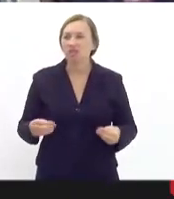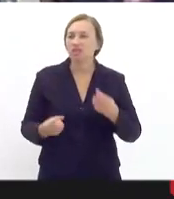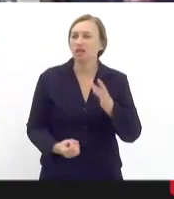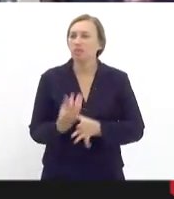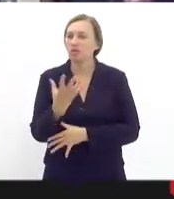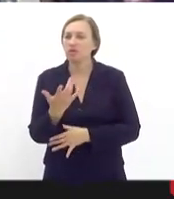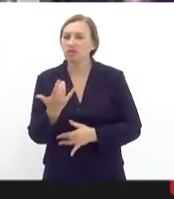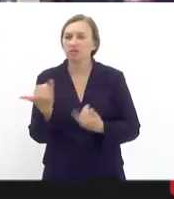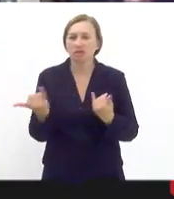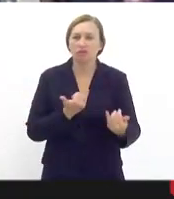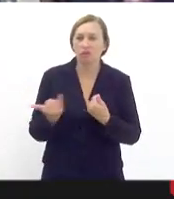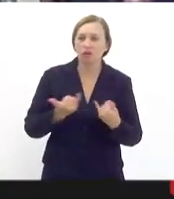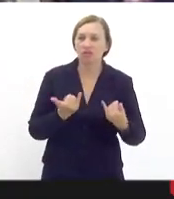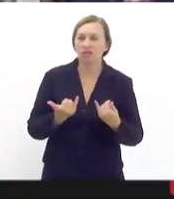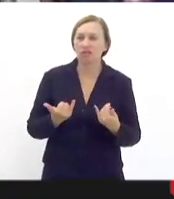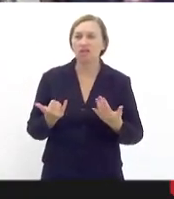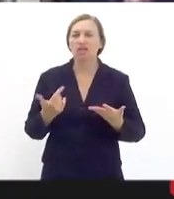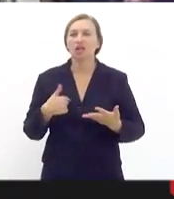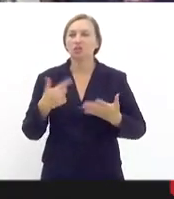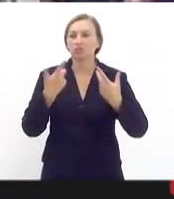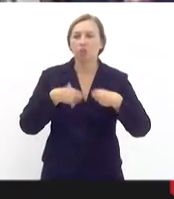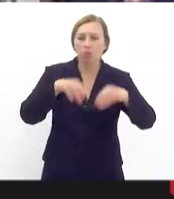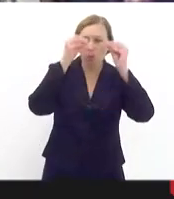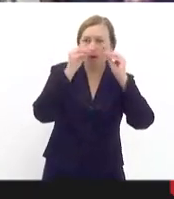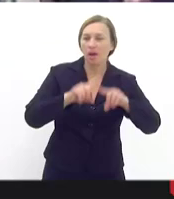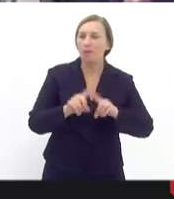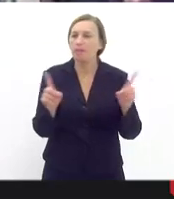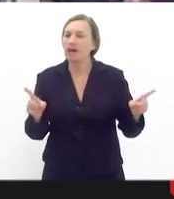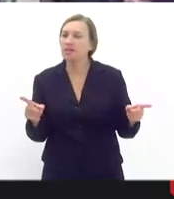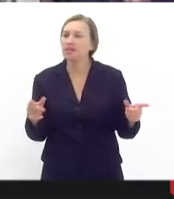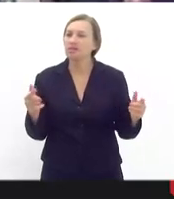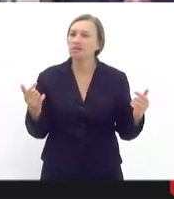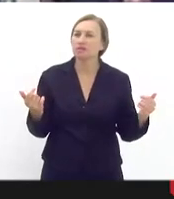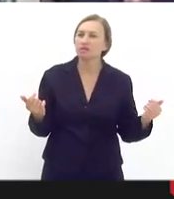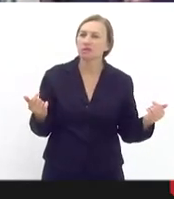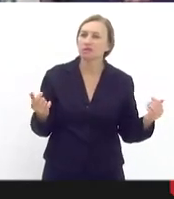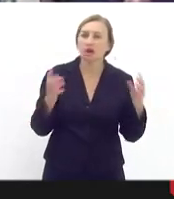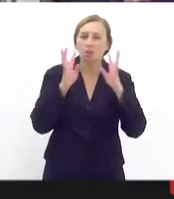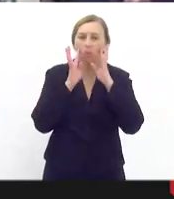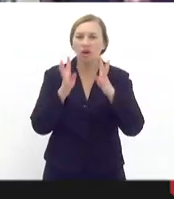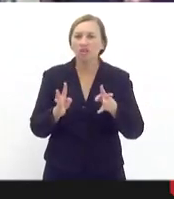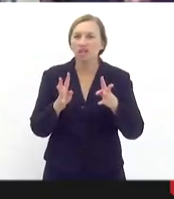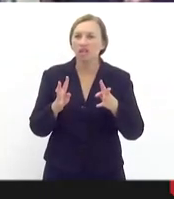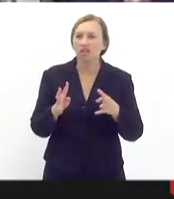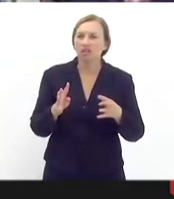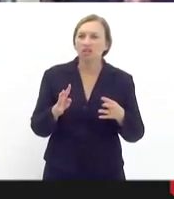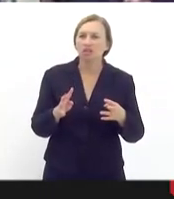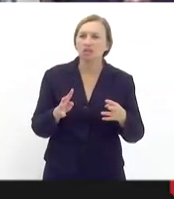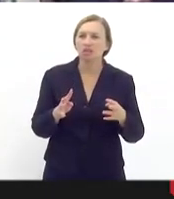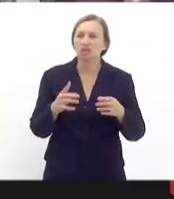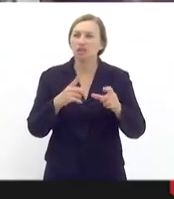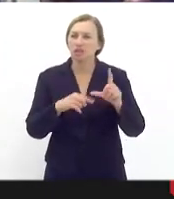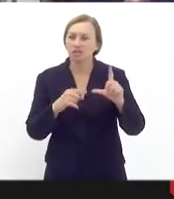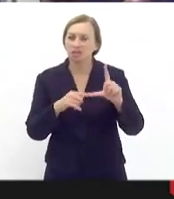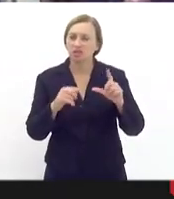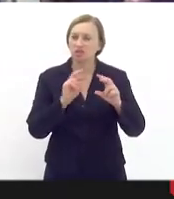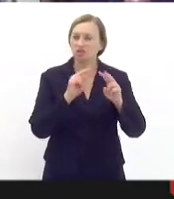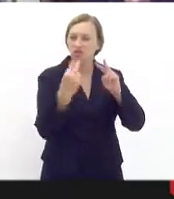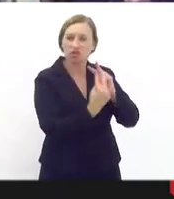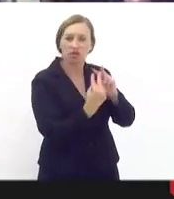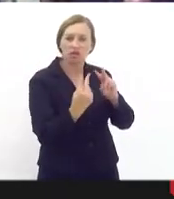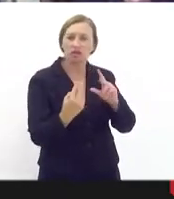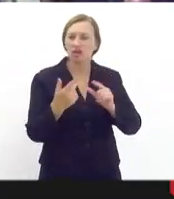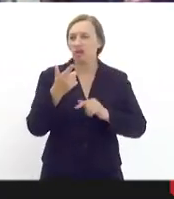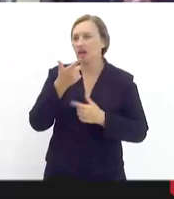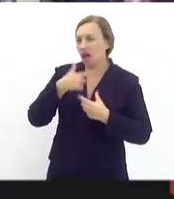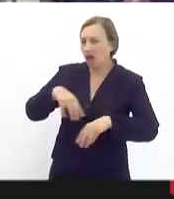da desinformação. E eu venho do campo da linguagem, eu acho que a gente deve estar muito atento para esse letramento digital pela linguagem.